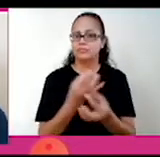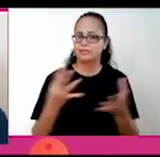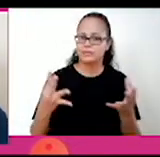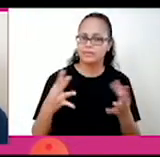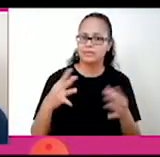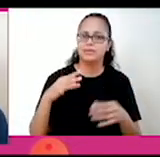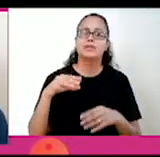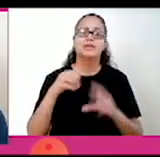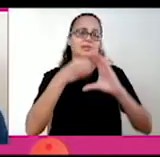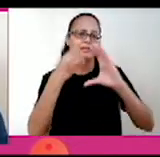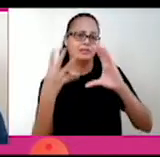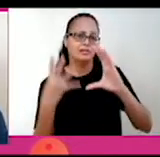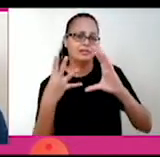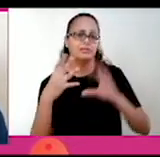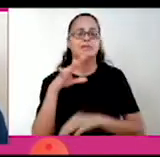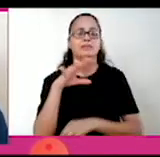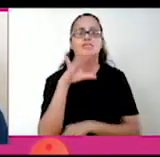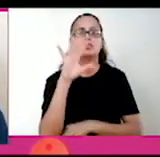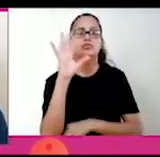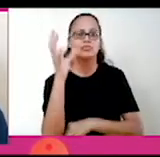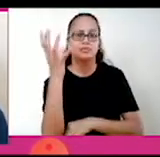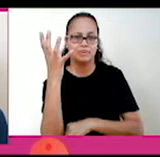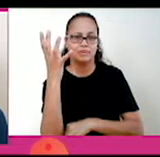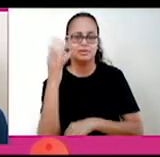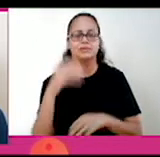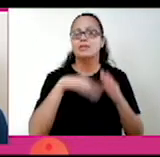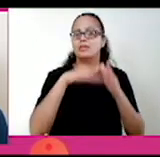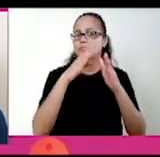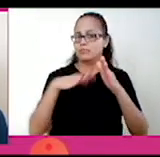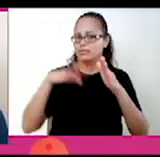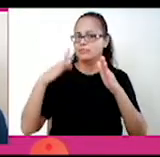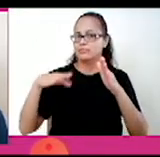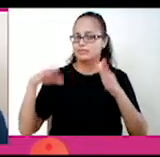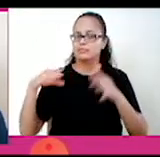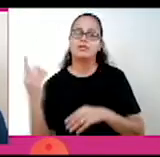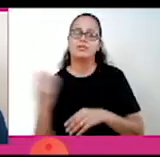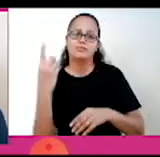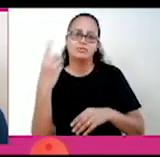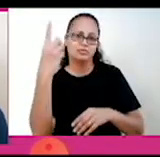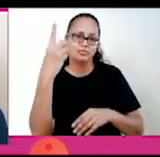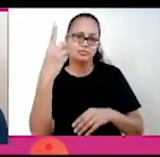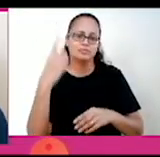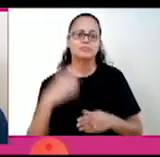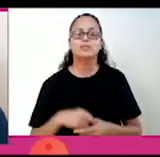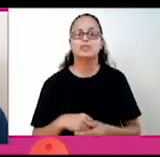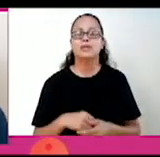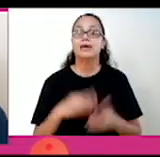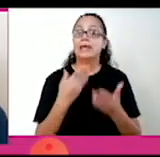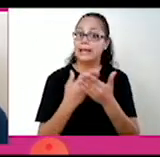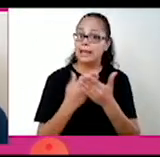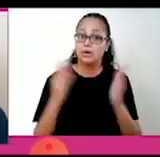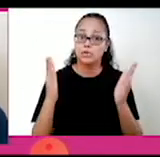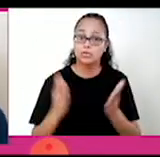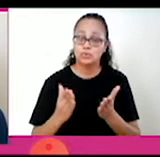fatores climáticos, né, os fatores que agem ali, as correntes marítimas, né, altitude, né. E na aula de